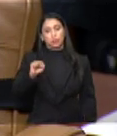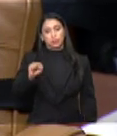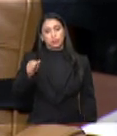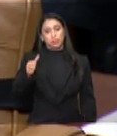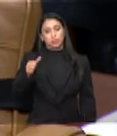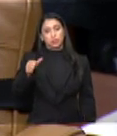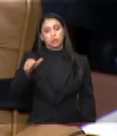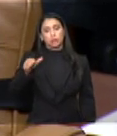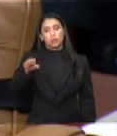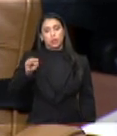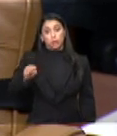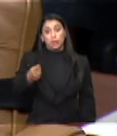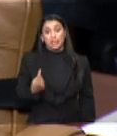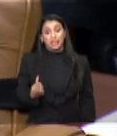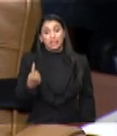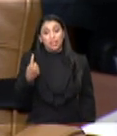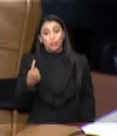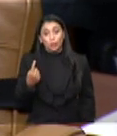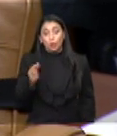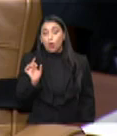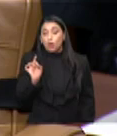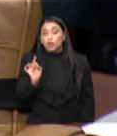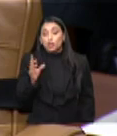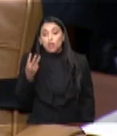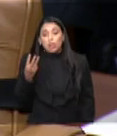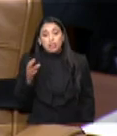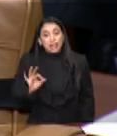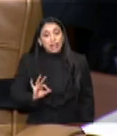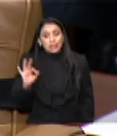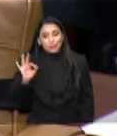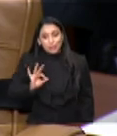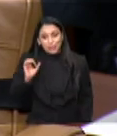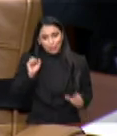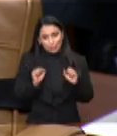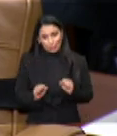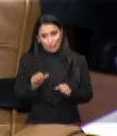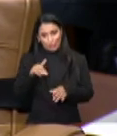partir de 1881 passou a ser 3% da população brasileira.